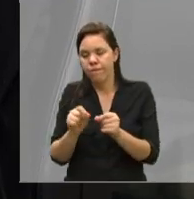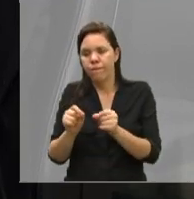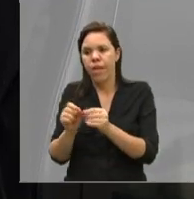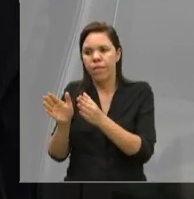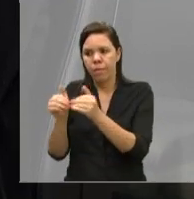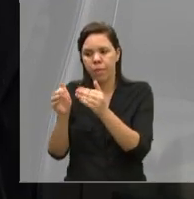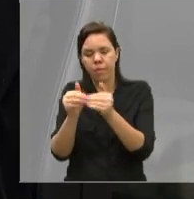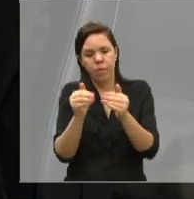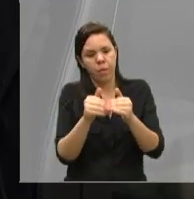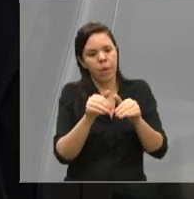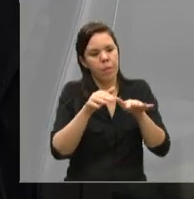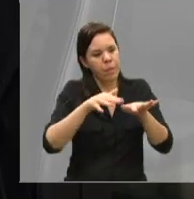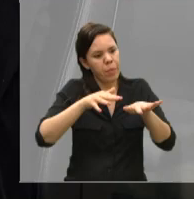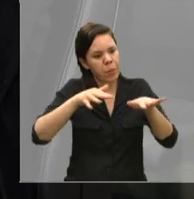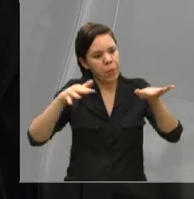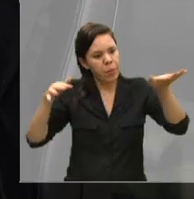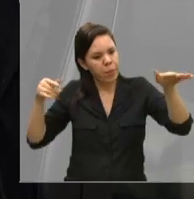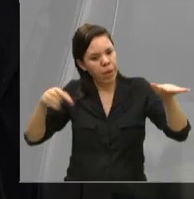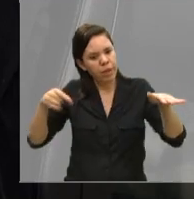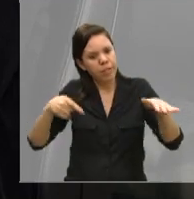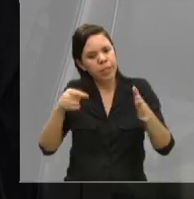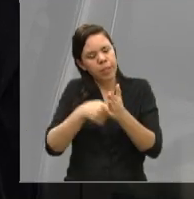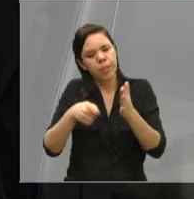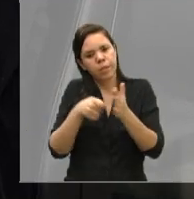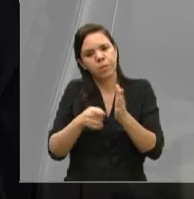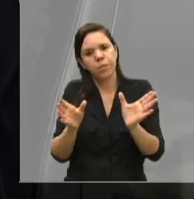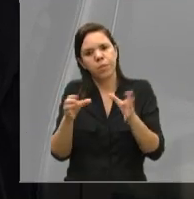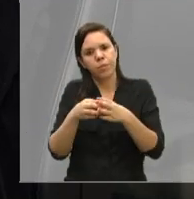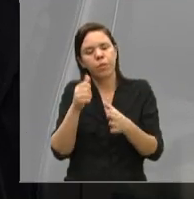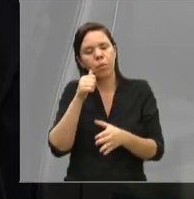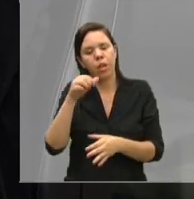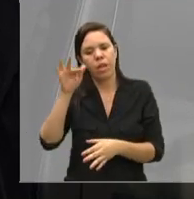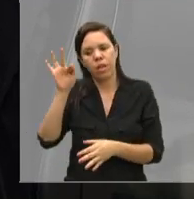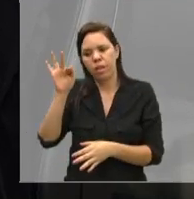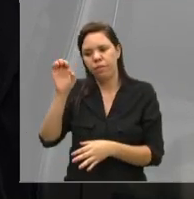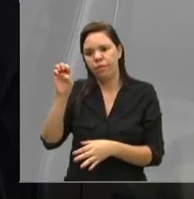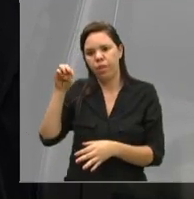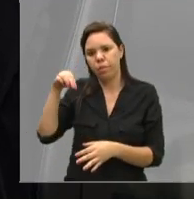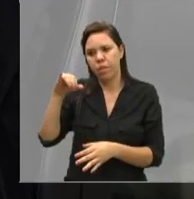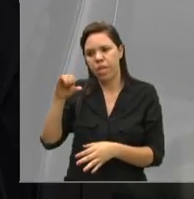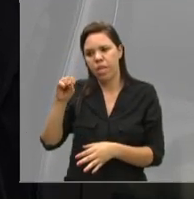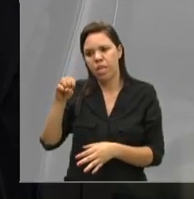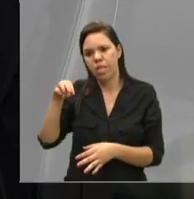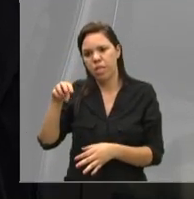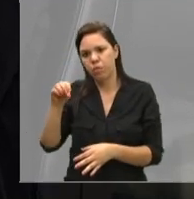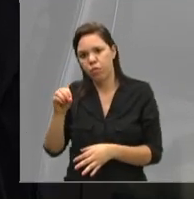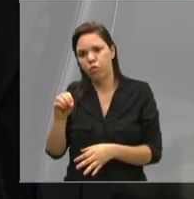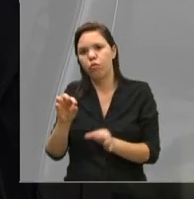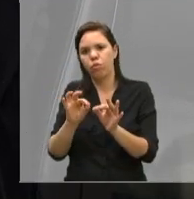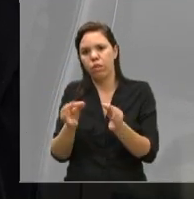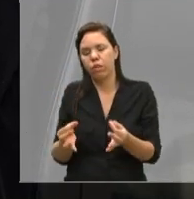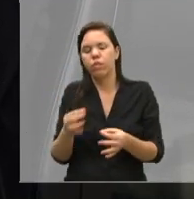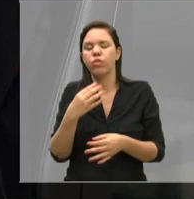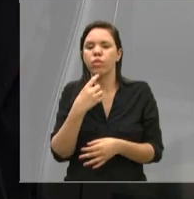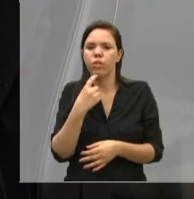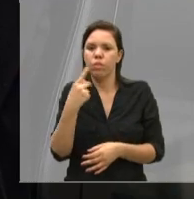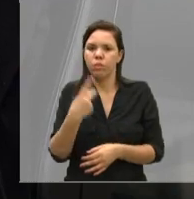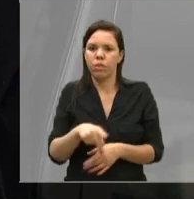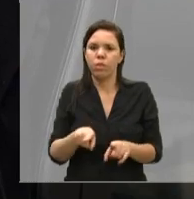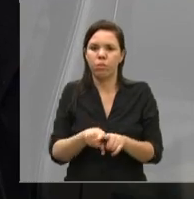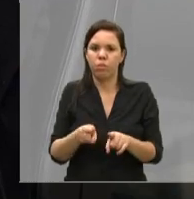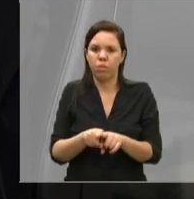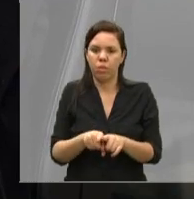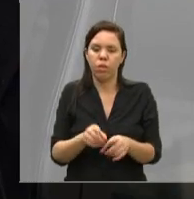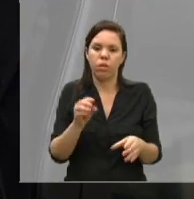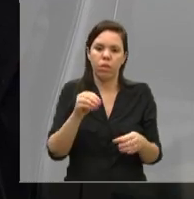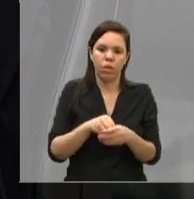movimentos coletivos feministas aqui de Campinas, nós fizemos uma solicitação para a criação de uma defensoria vocacionada, um cargo dentro